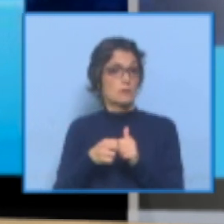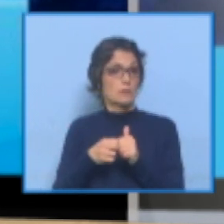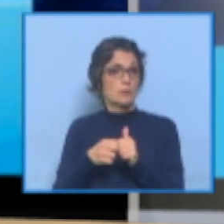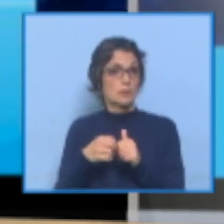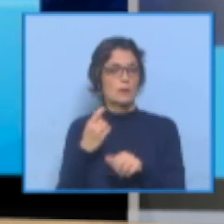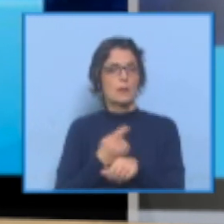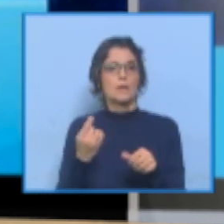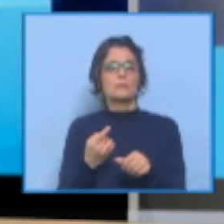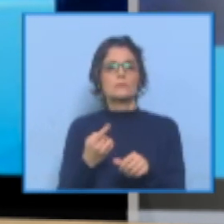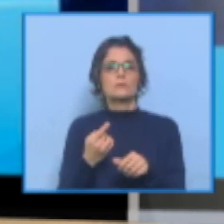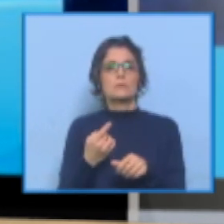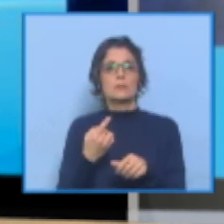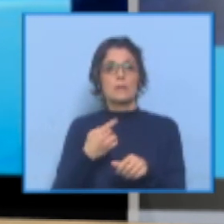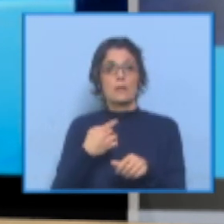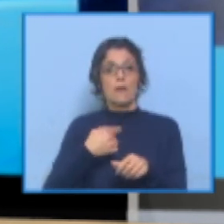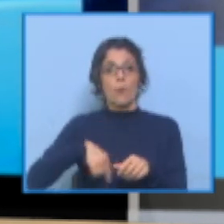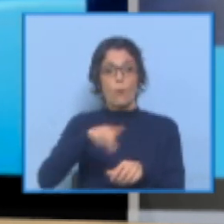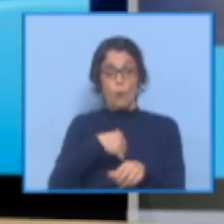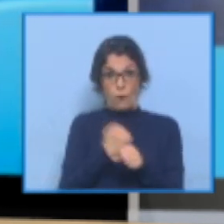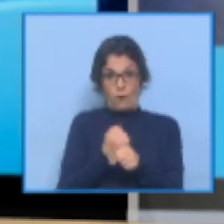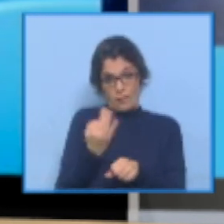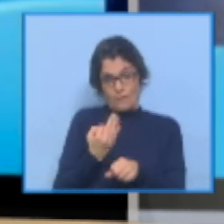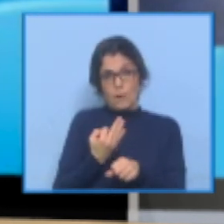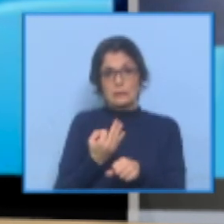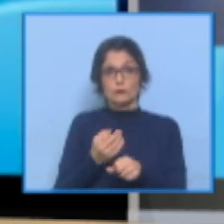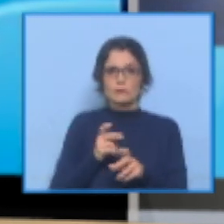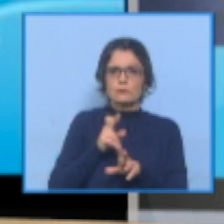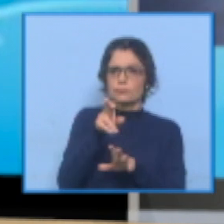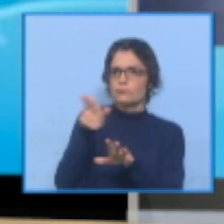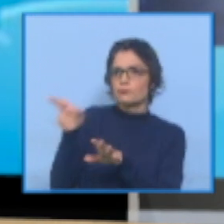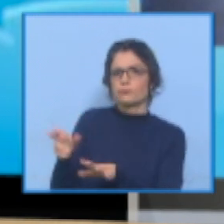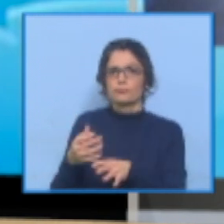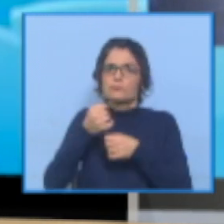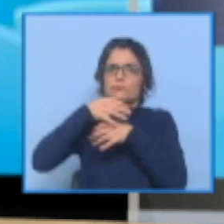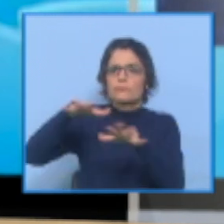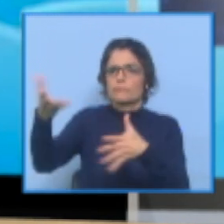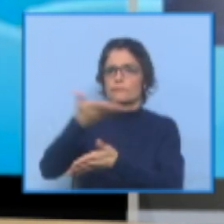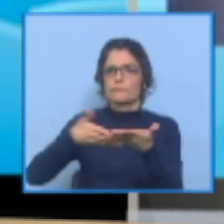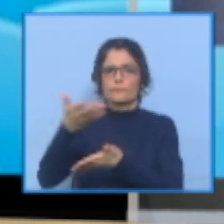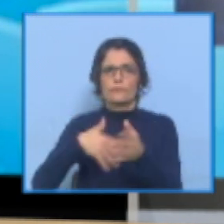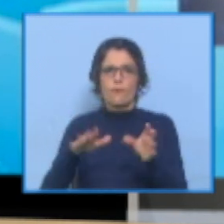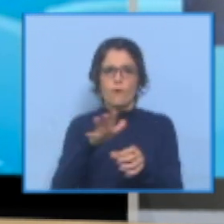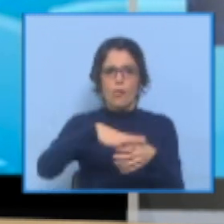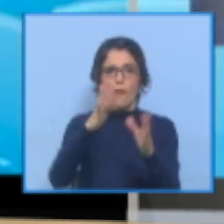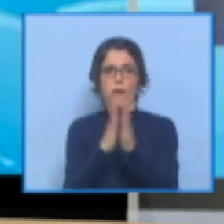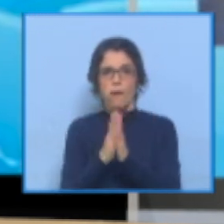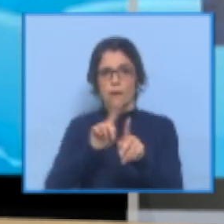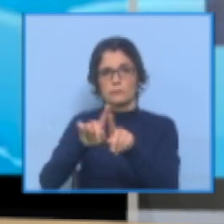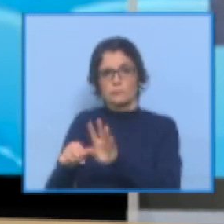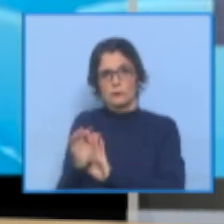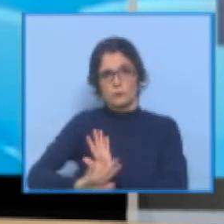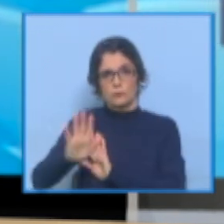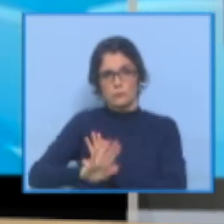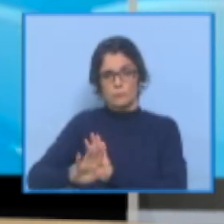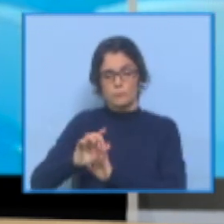ida às várias dioceses de Portugal é de facto tentar quebrar estas barreiras, levar de facto esta informação a mais pessoas, para